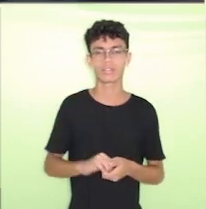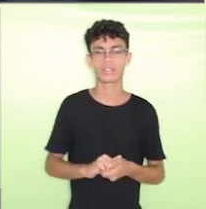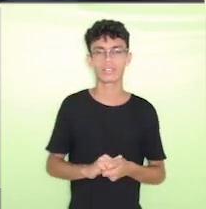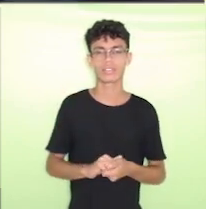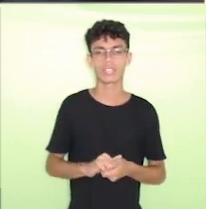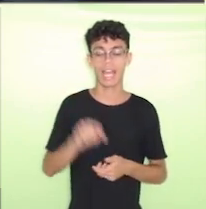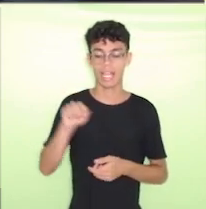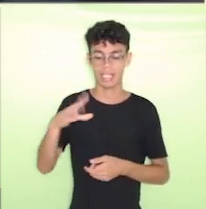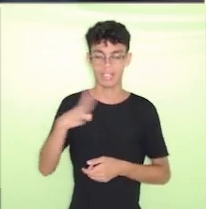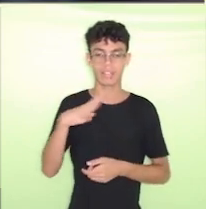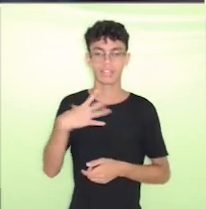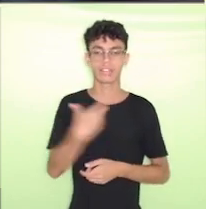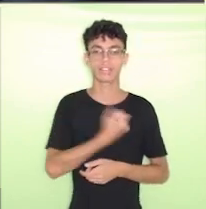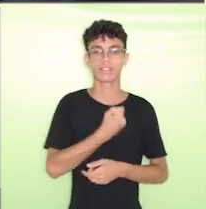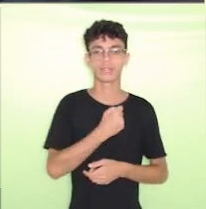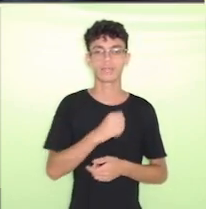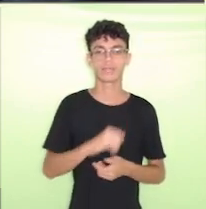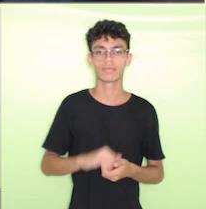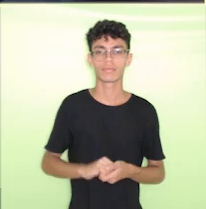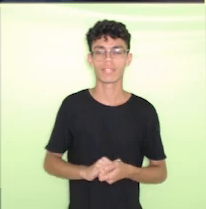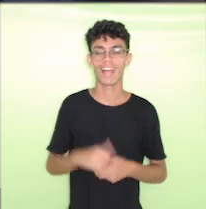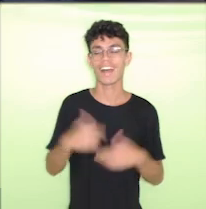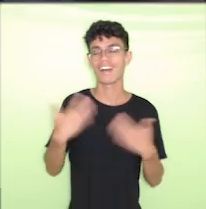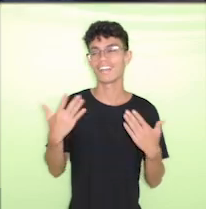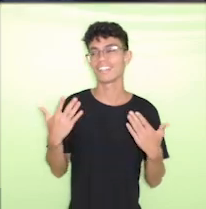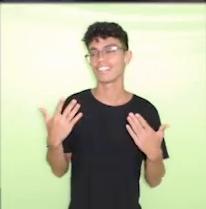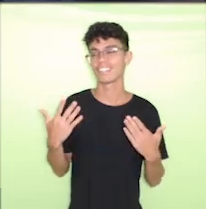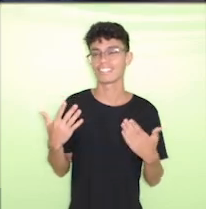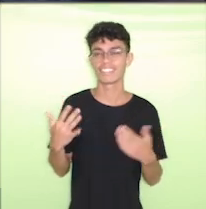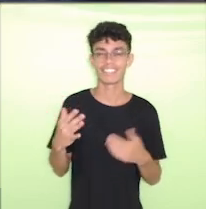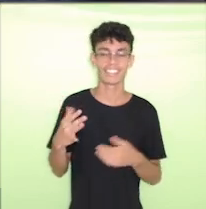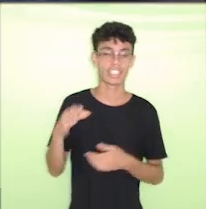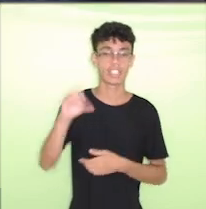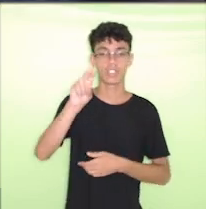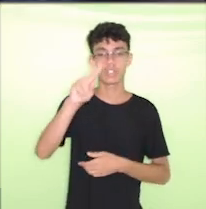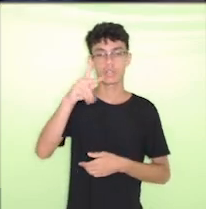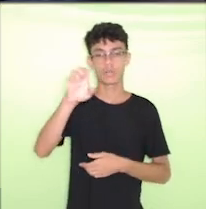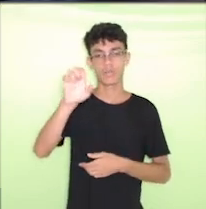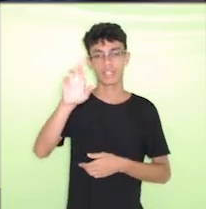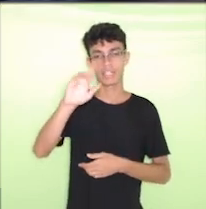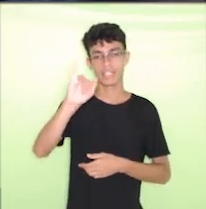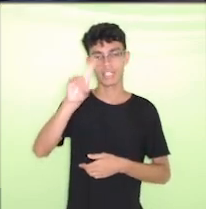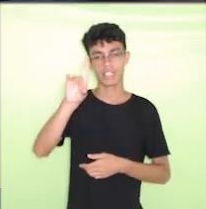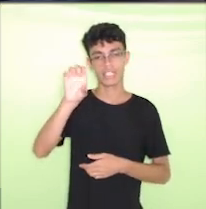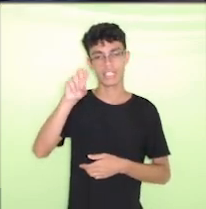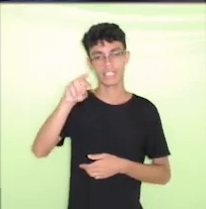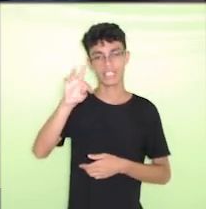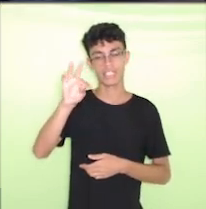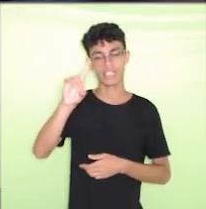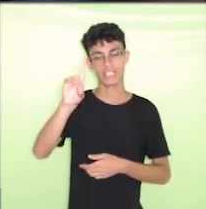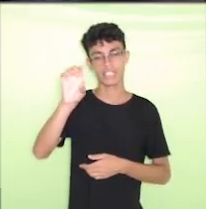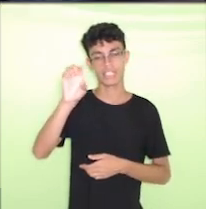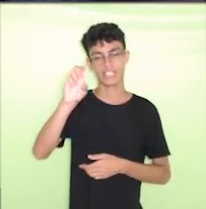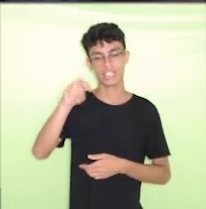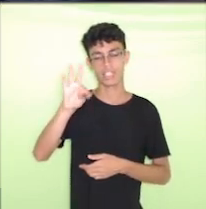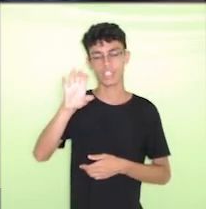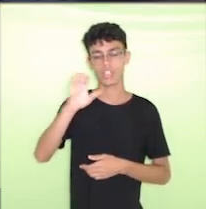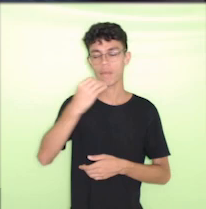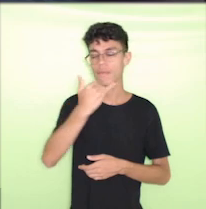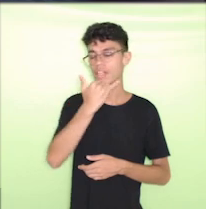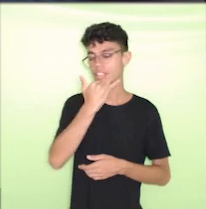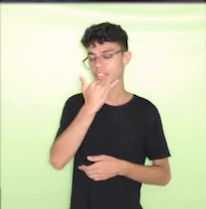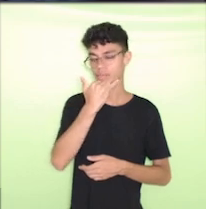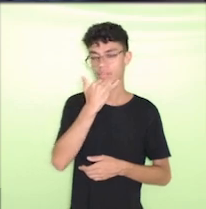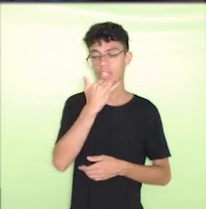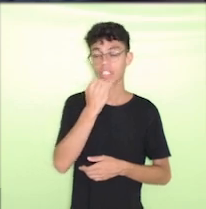Ela se salvará. Ah, superintendente, perdão. Bem,